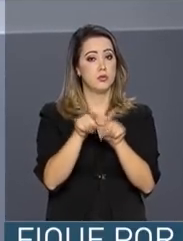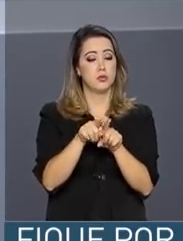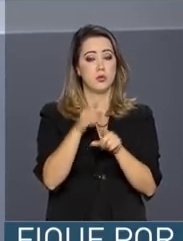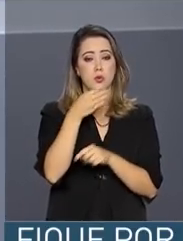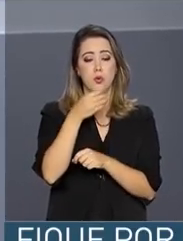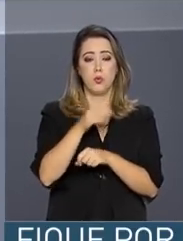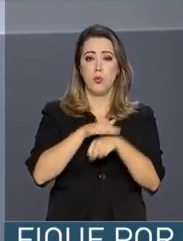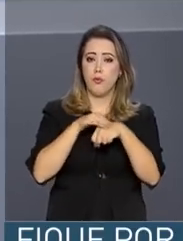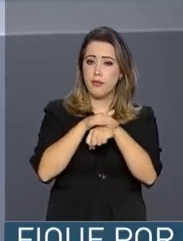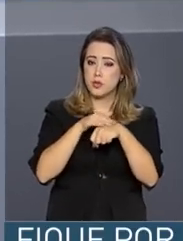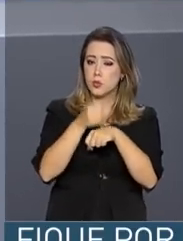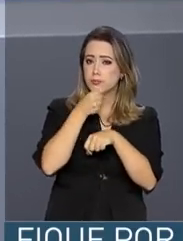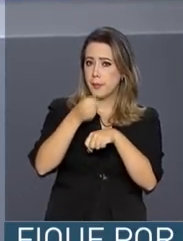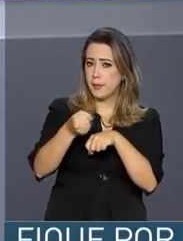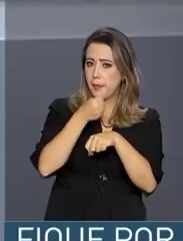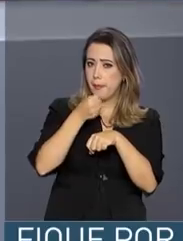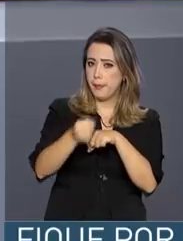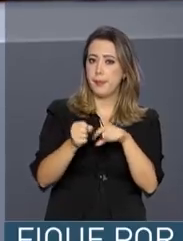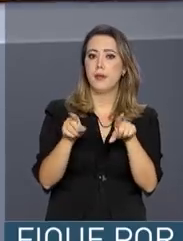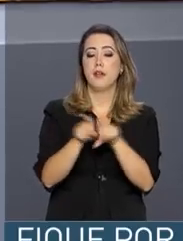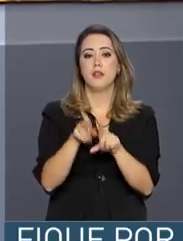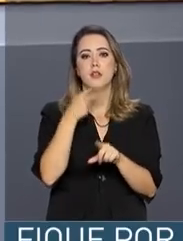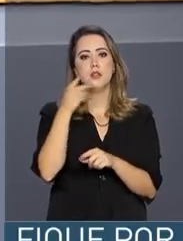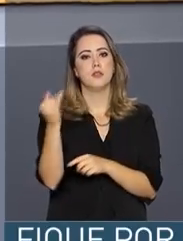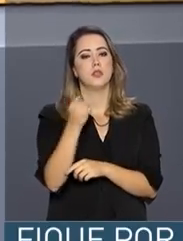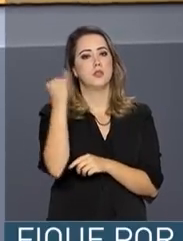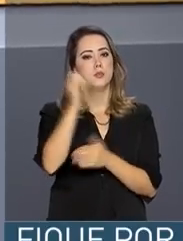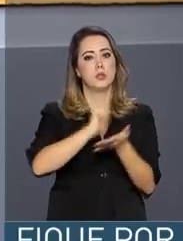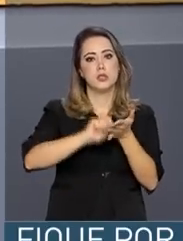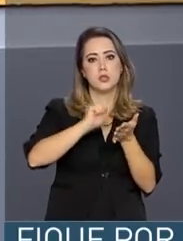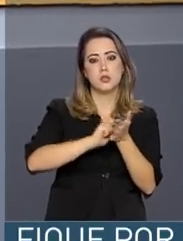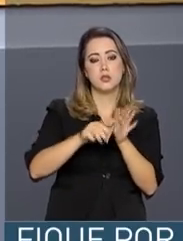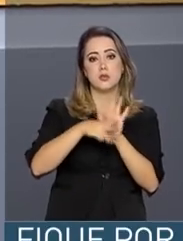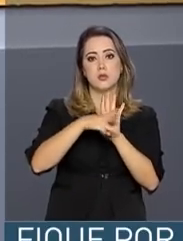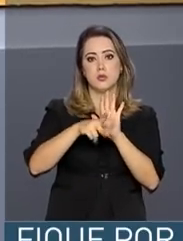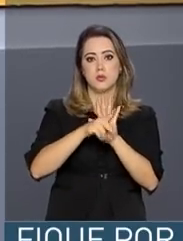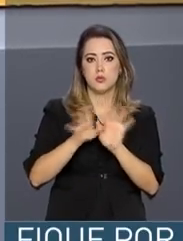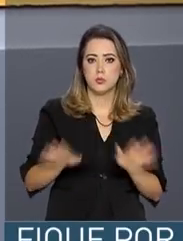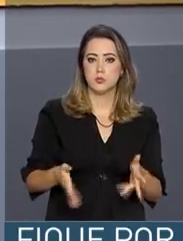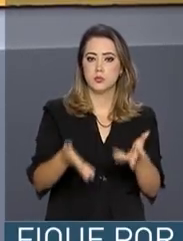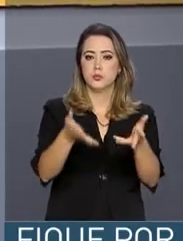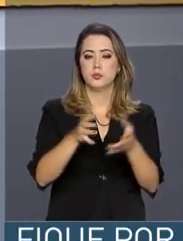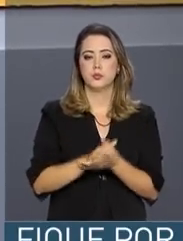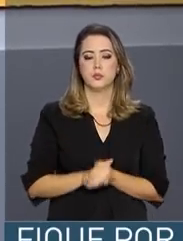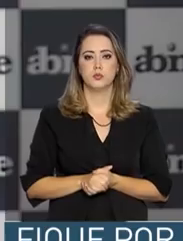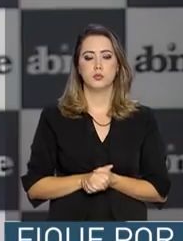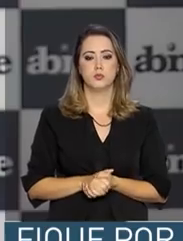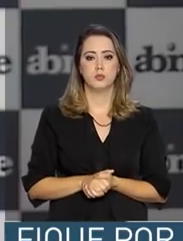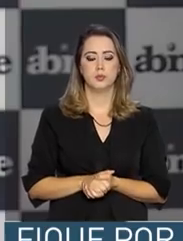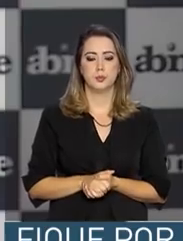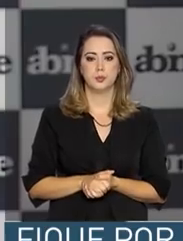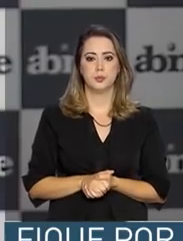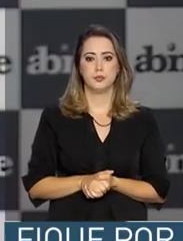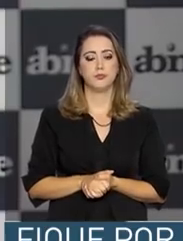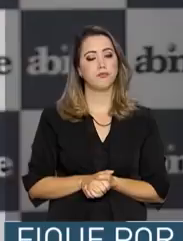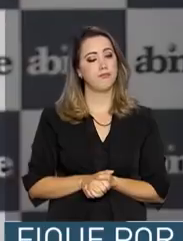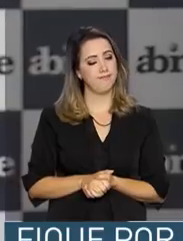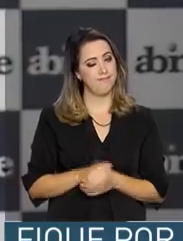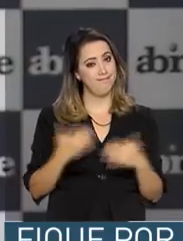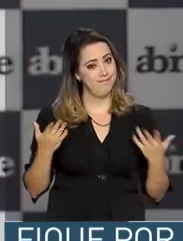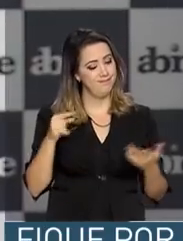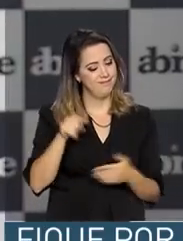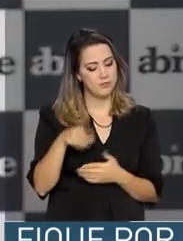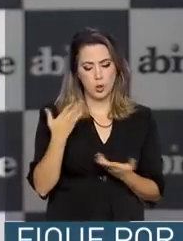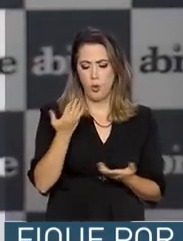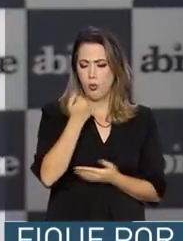com jornalistas e destacou ainda a assinatura de medida provisória para incentivar o setor. Então, olha aqui, acabei